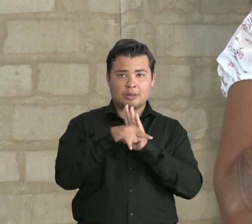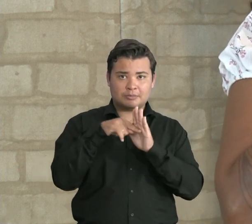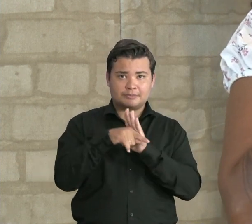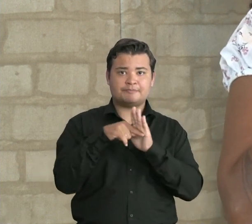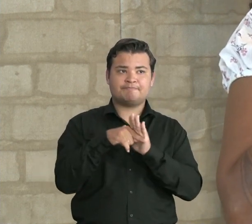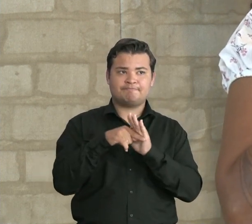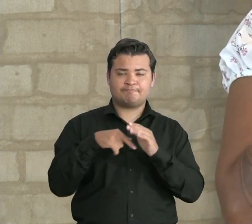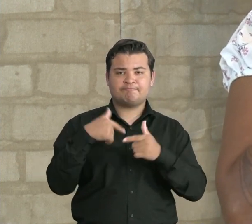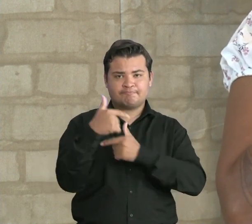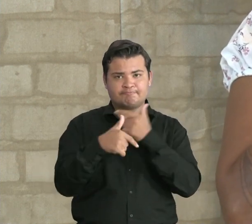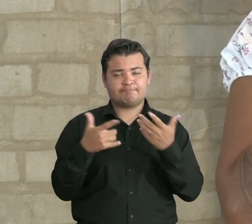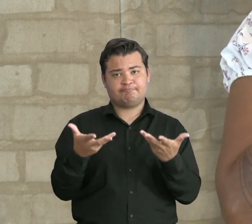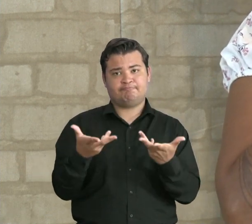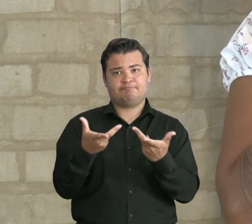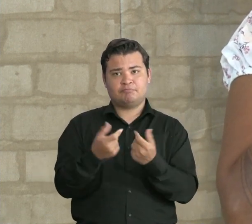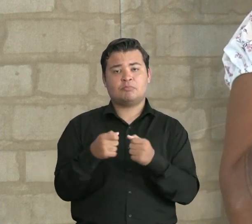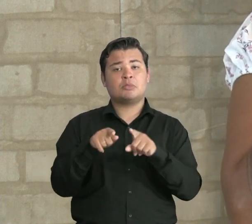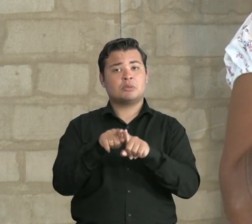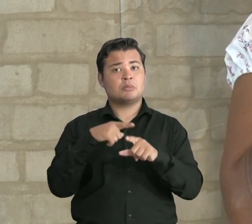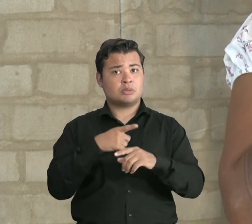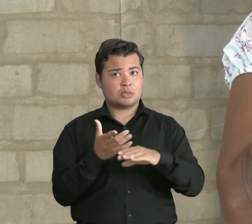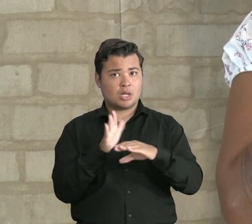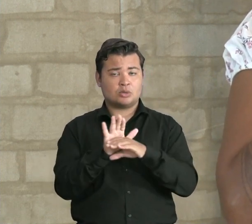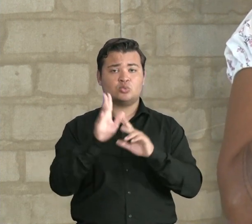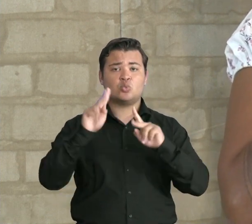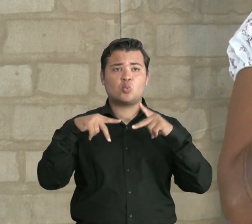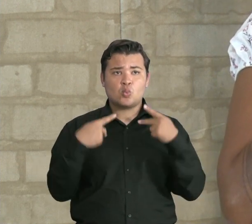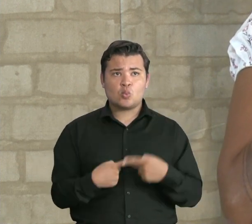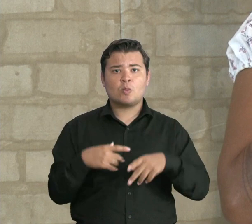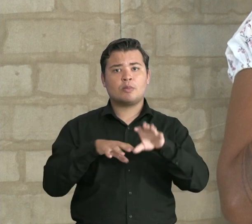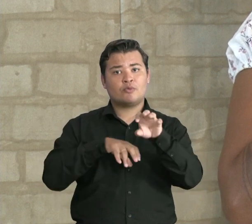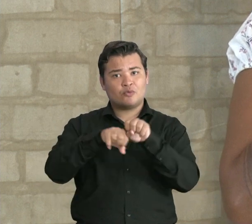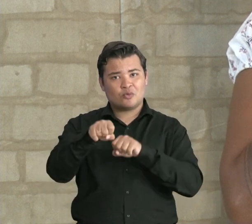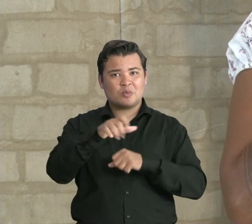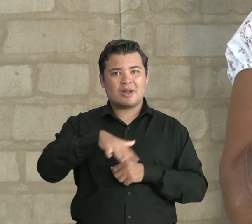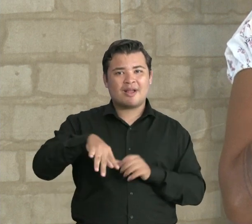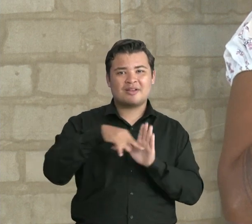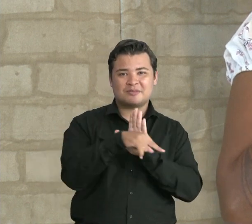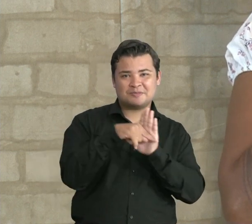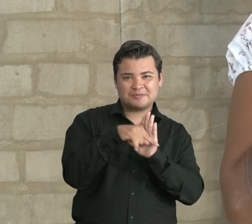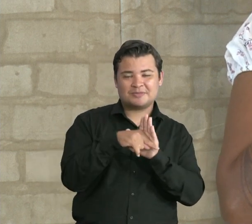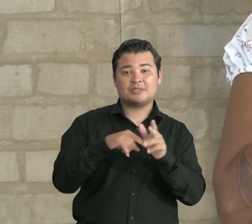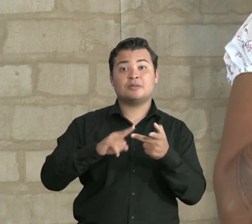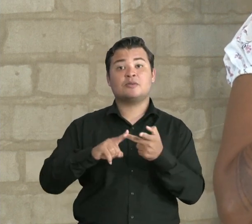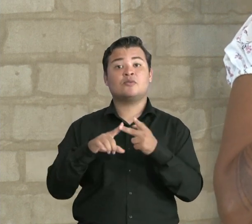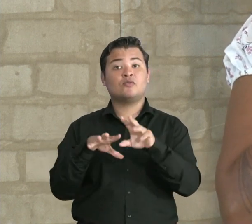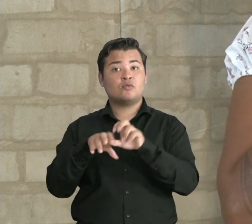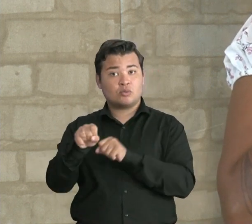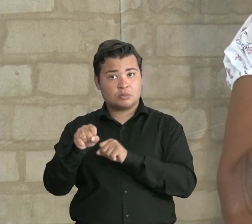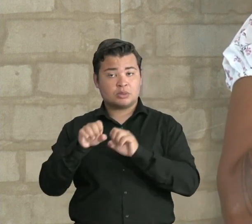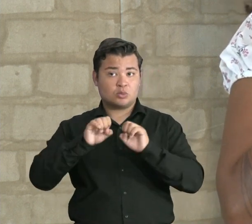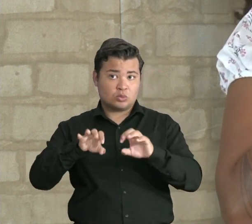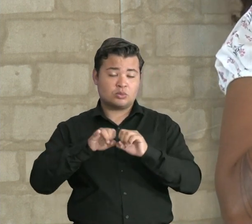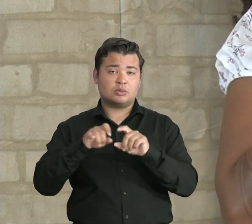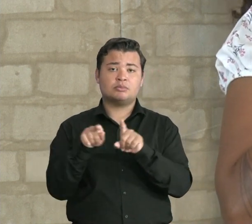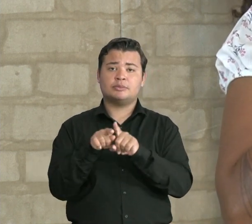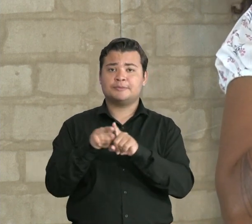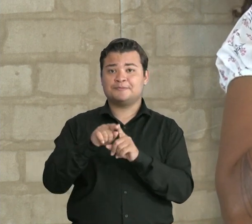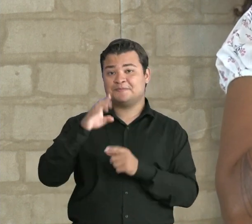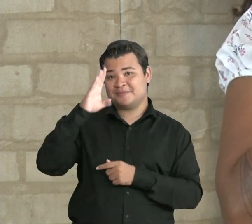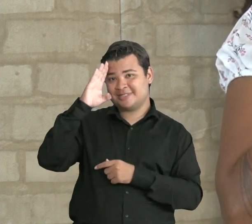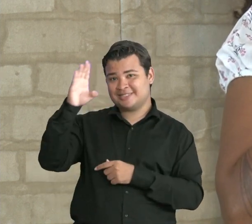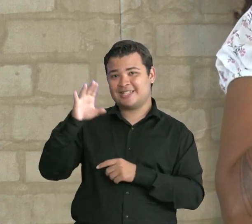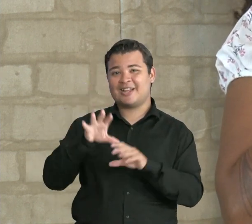e promovendo assim a formação humana, a formação para a pesquisa, a formação educacional e, sobretudo, né, João, a